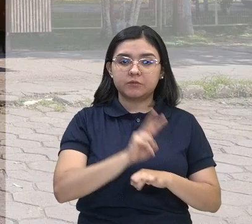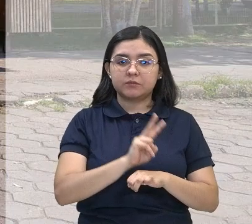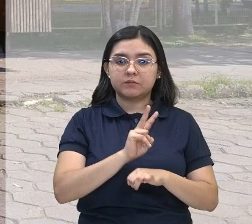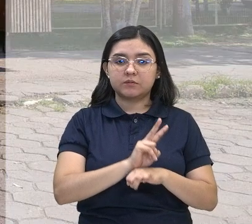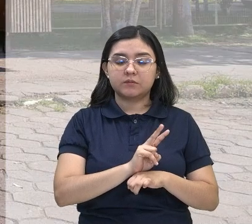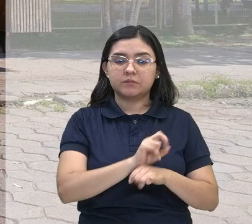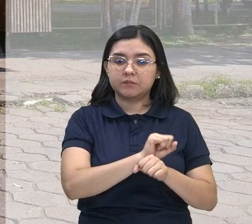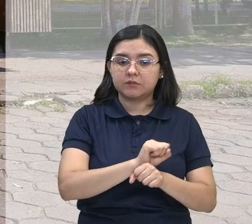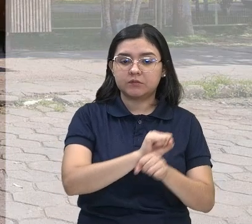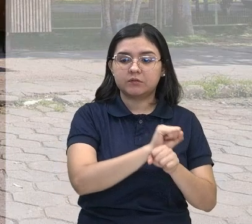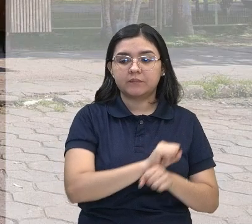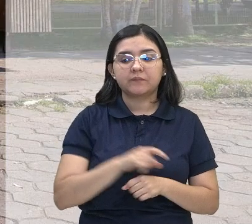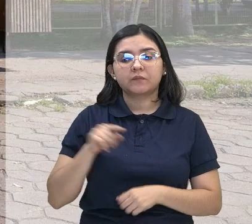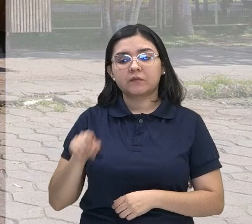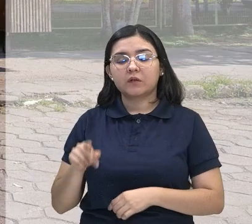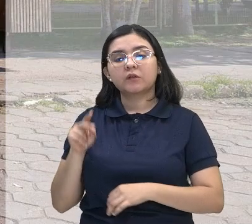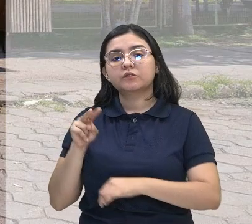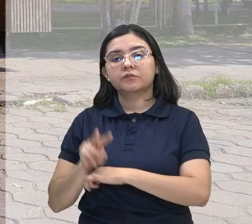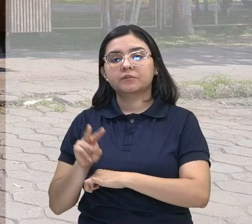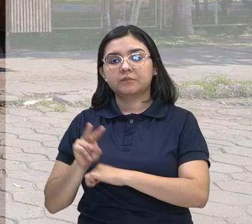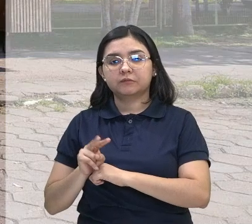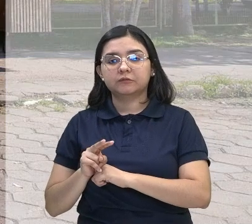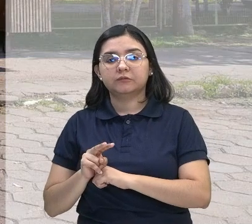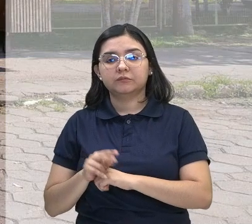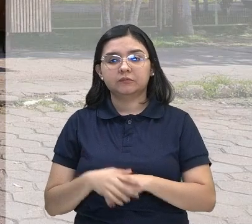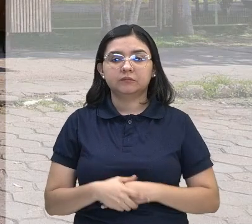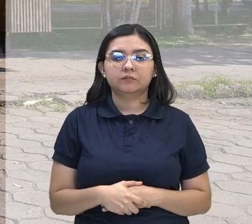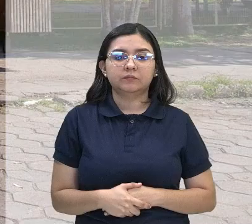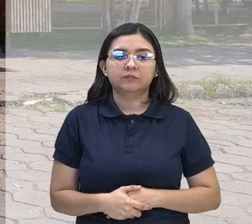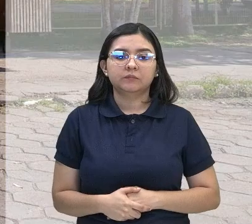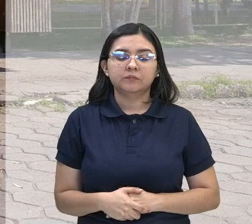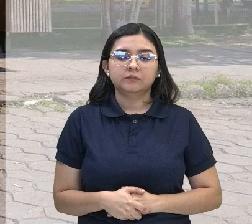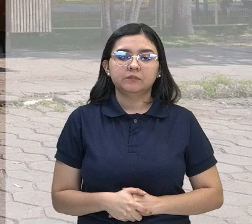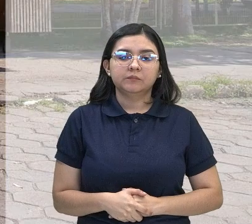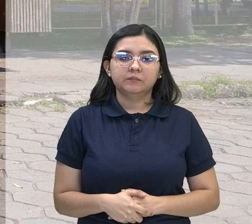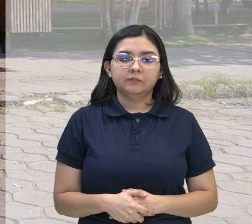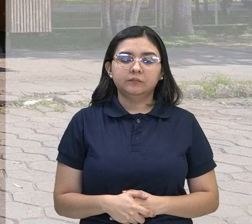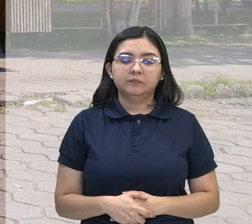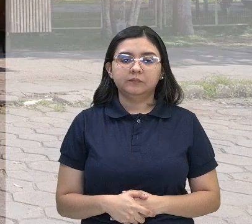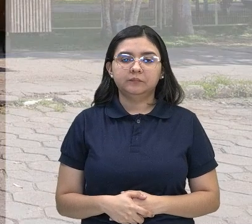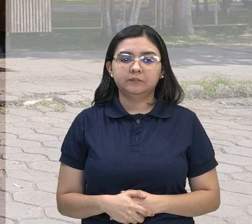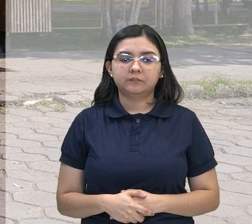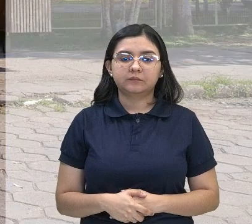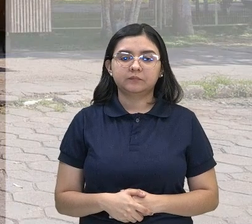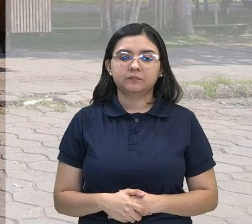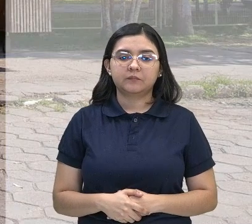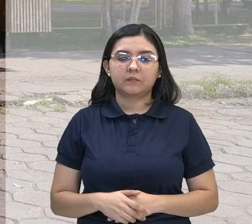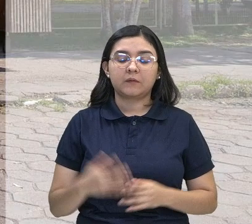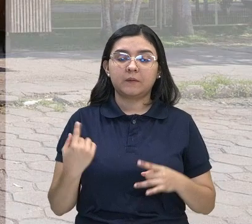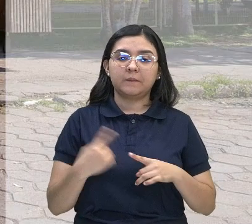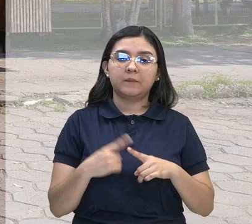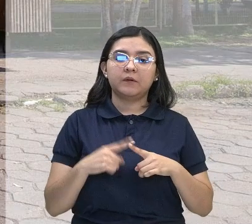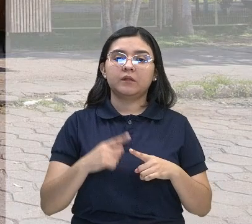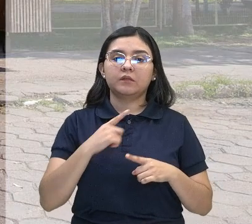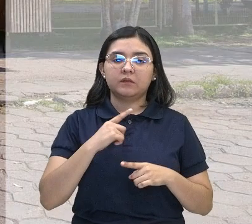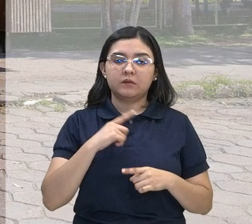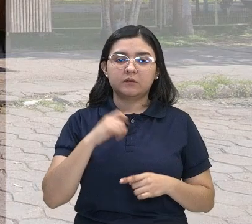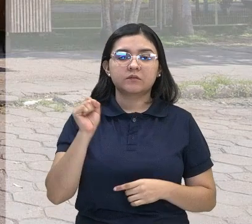ambiental. Aquela é uma unidade de conservação ambiental. Porque existem,